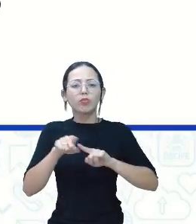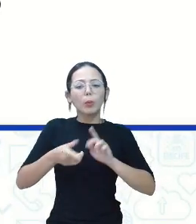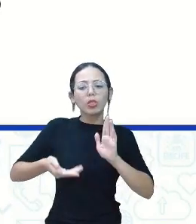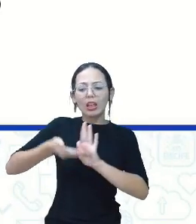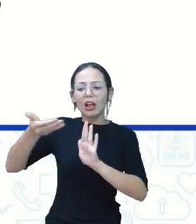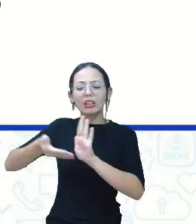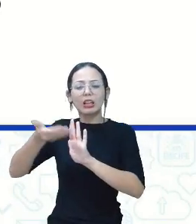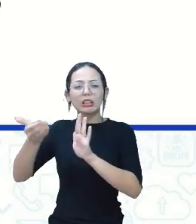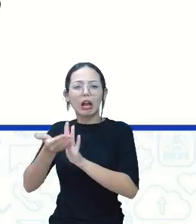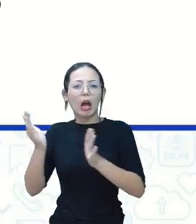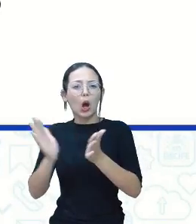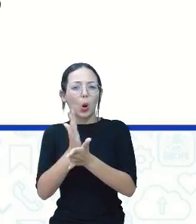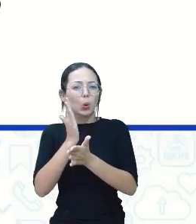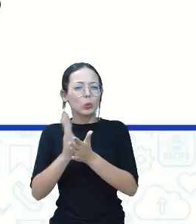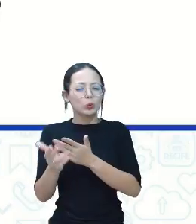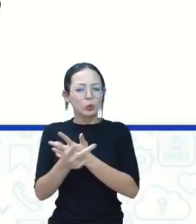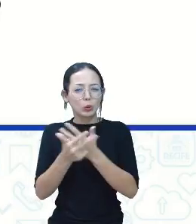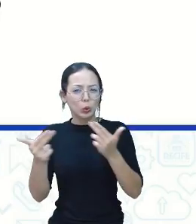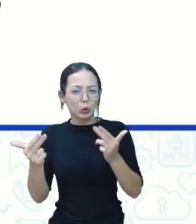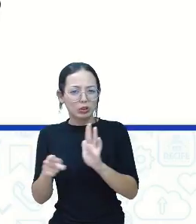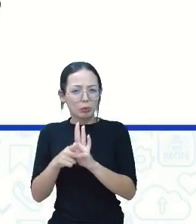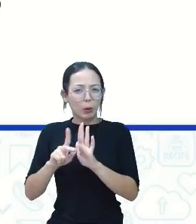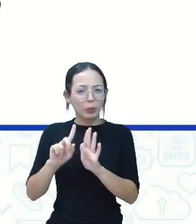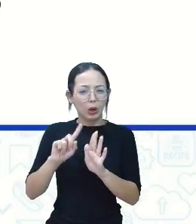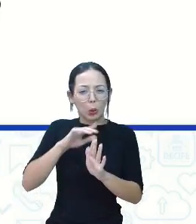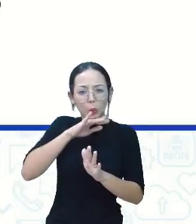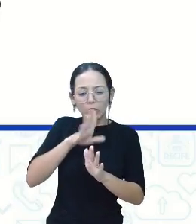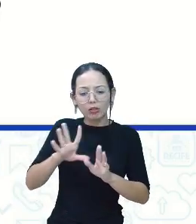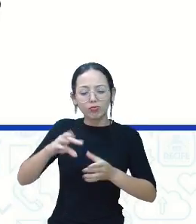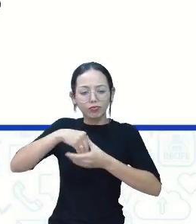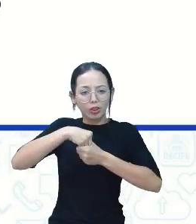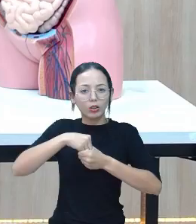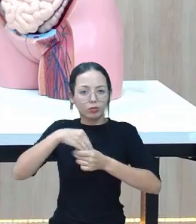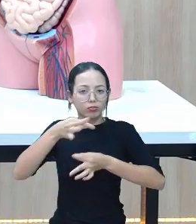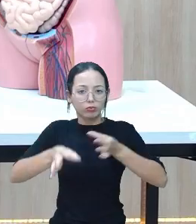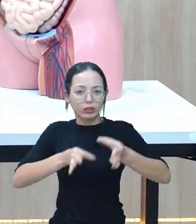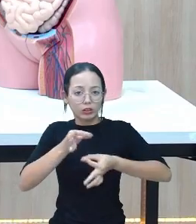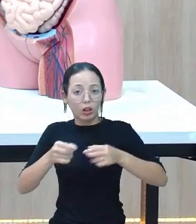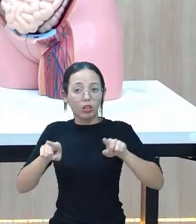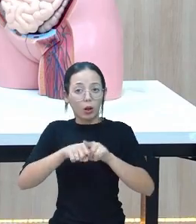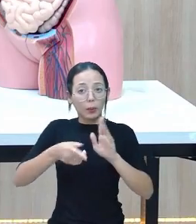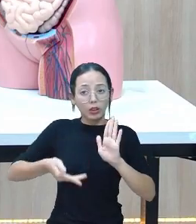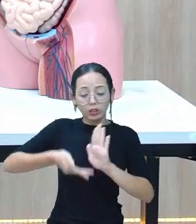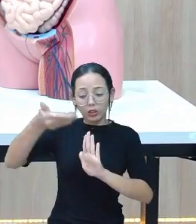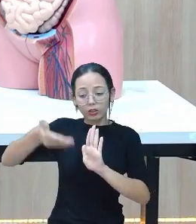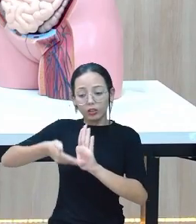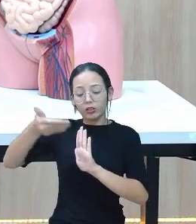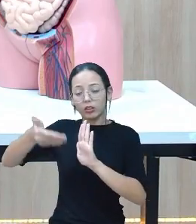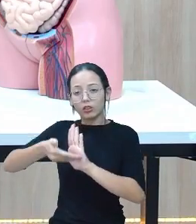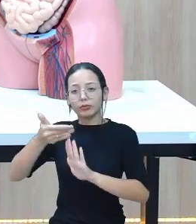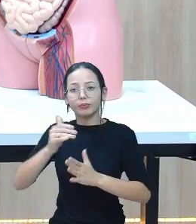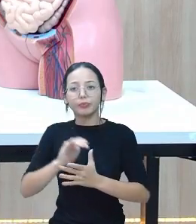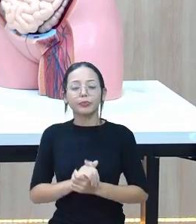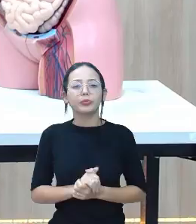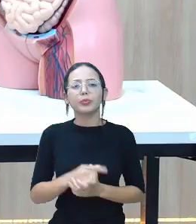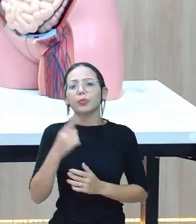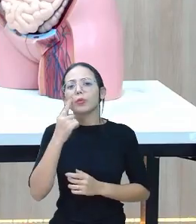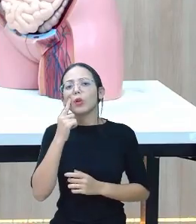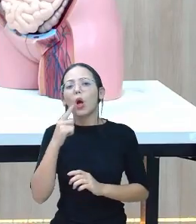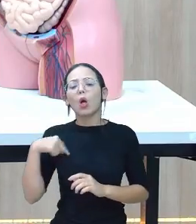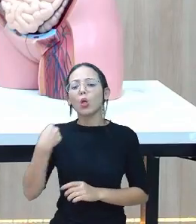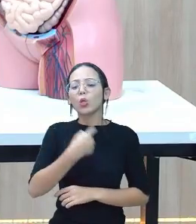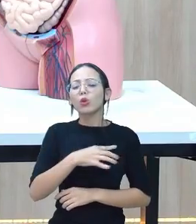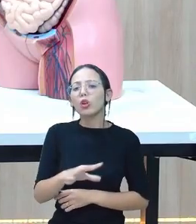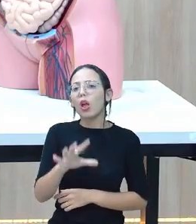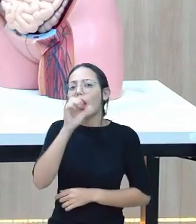alguns resíduos produzidos por ela. Então, esses resíduos também são removidos. Agora, o gás que